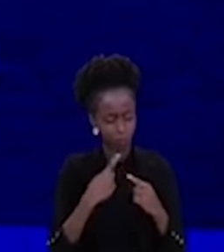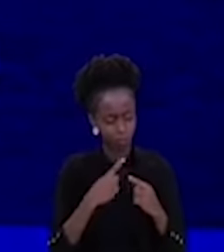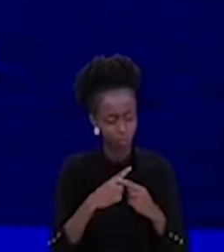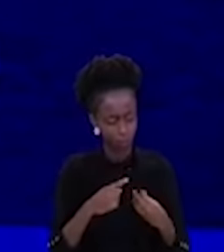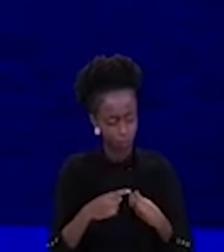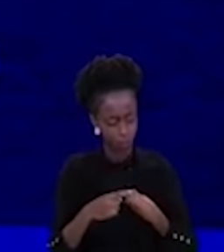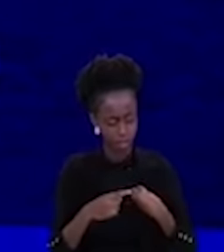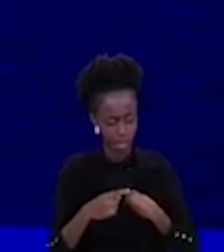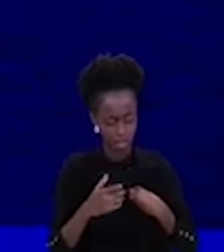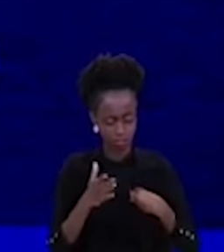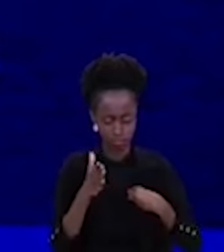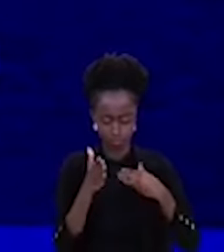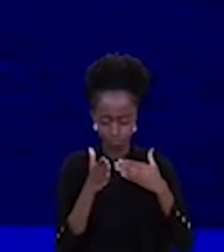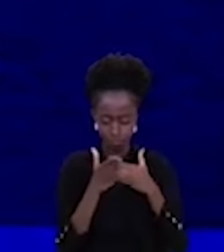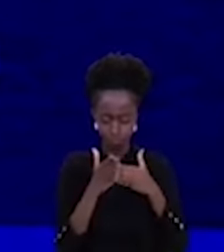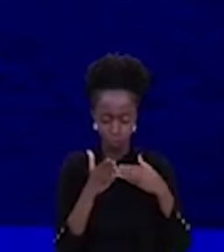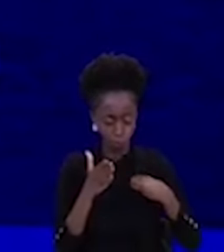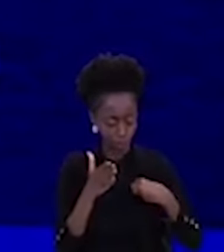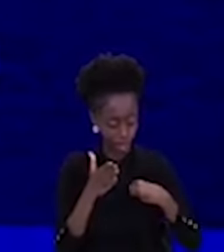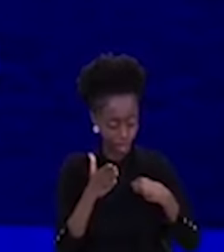pessoa de ti, seja ele qual for,